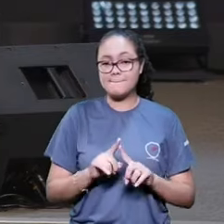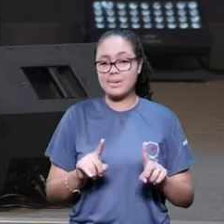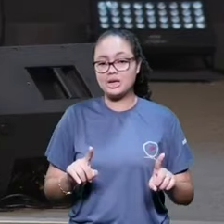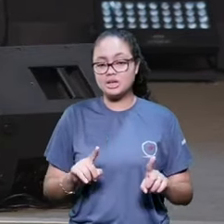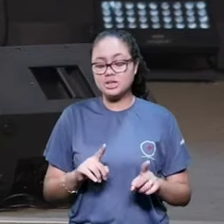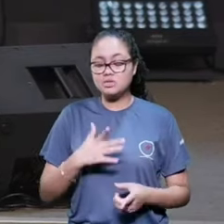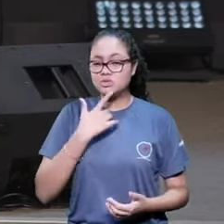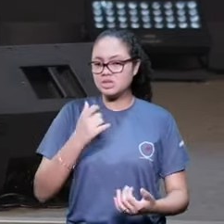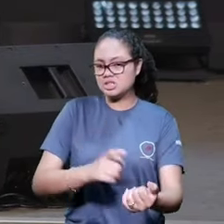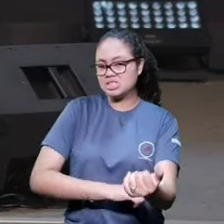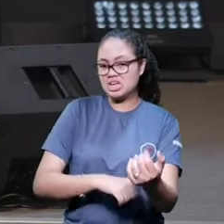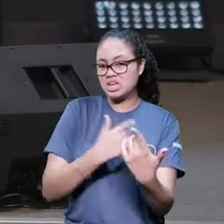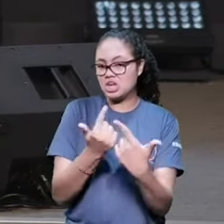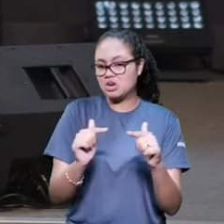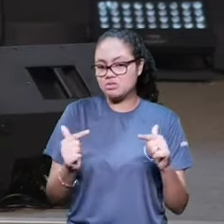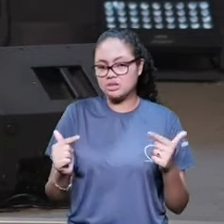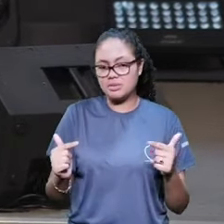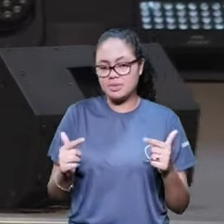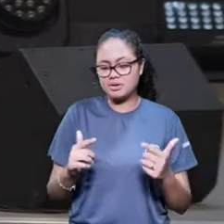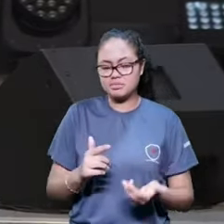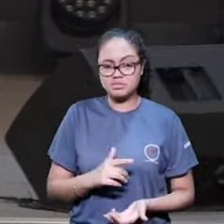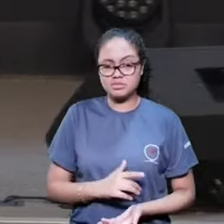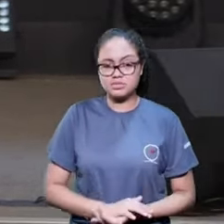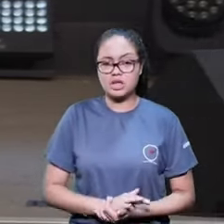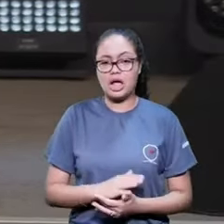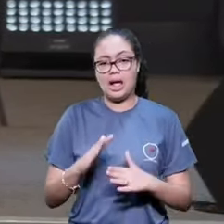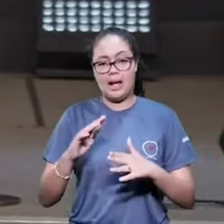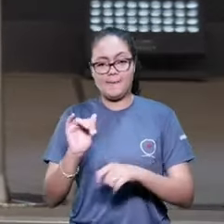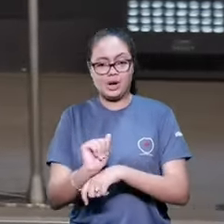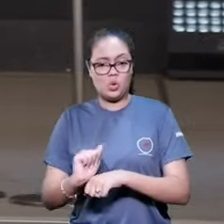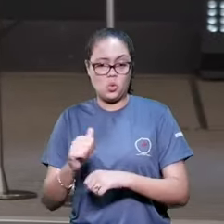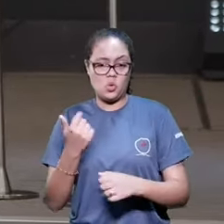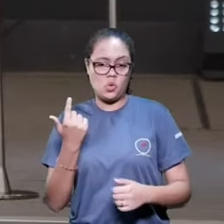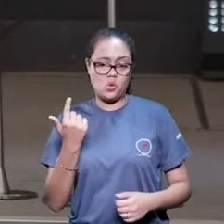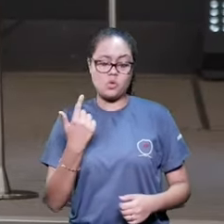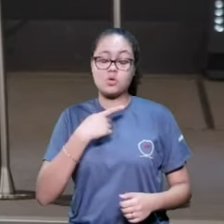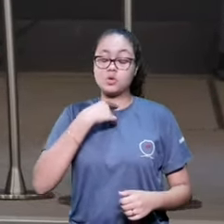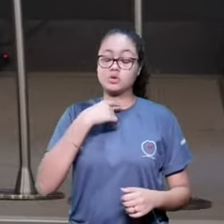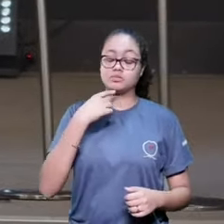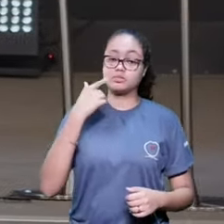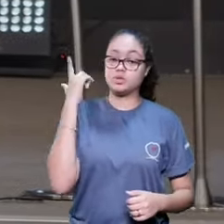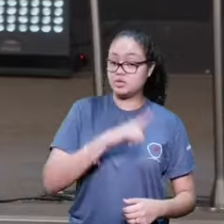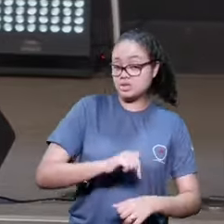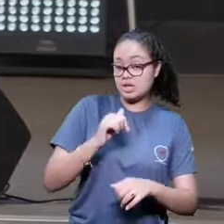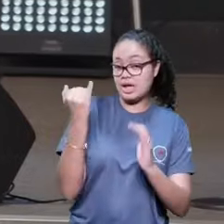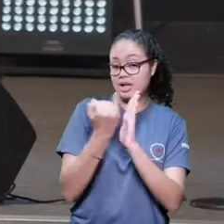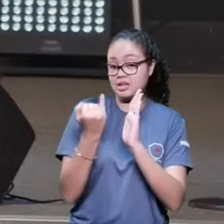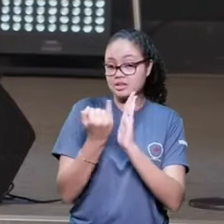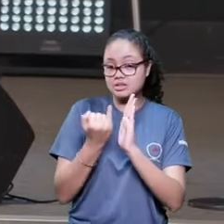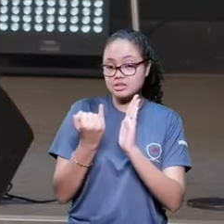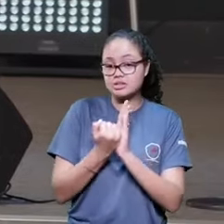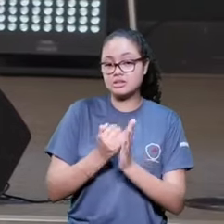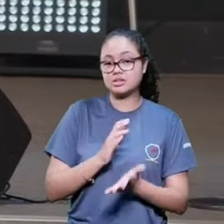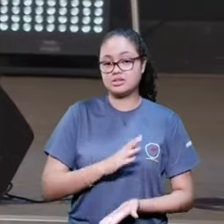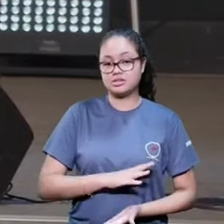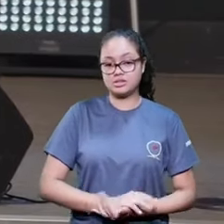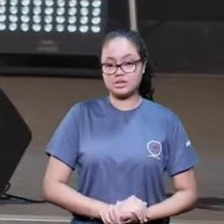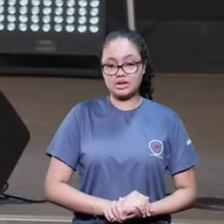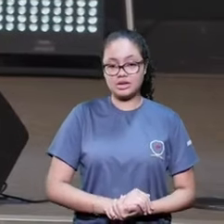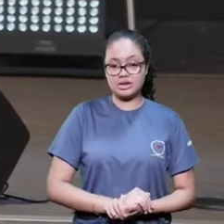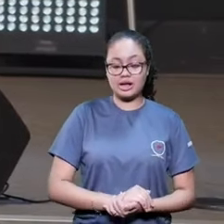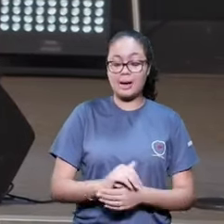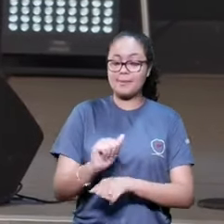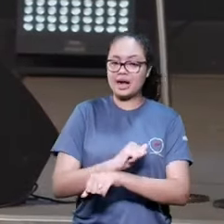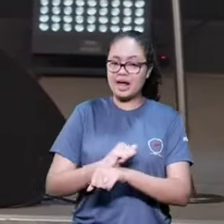curar. Abraão, ele consegue interceder, mas ele não é o próprio. Abraão nasceu, viveu, morreu e foi enterrado em